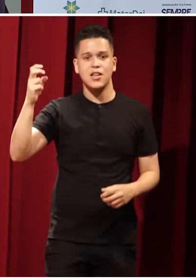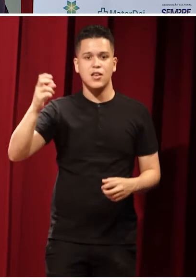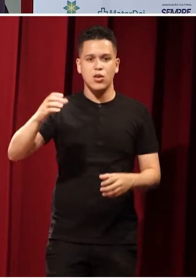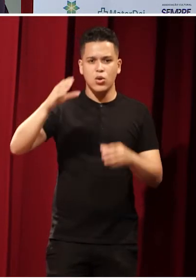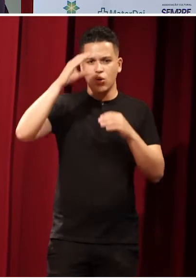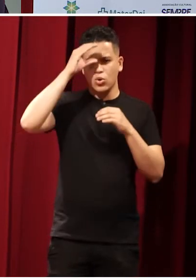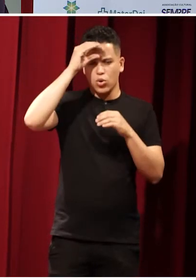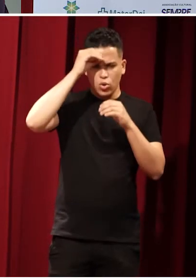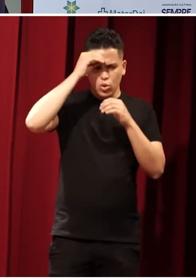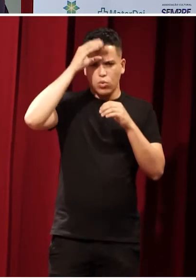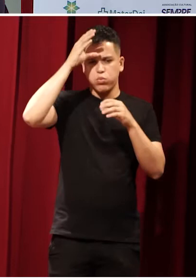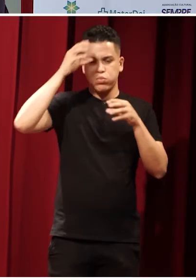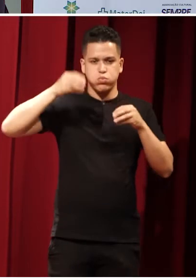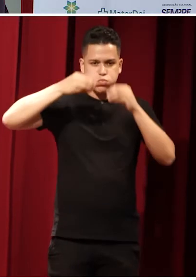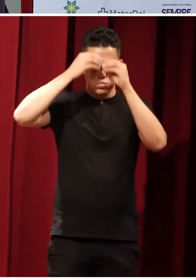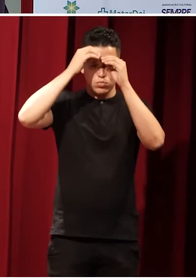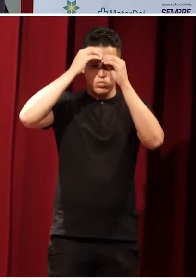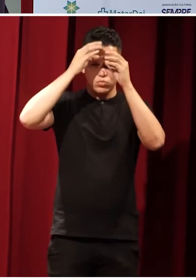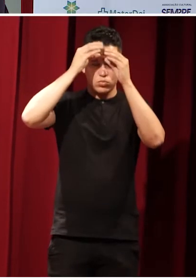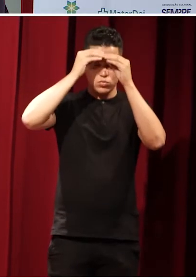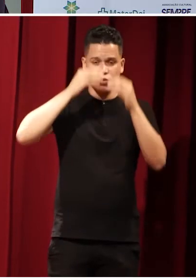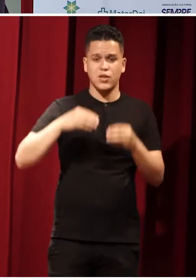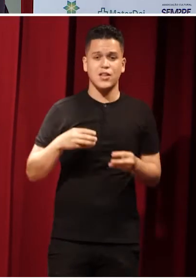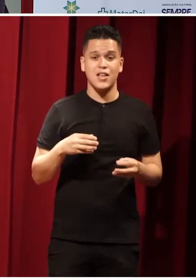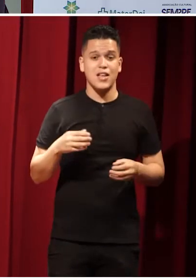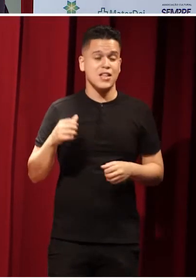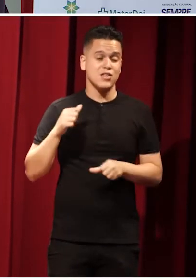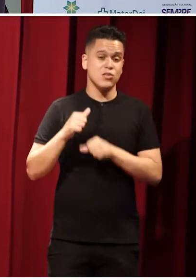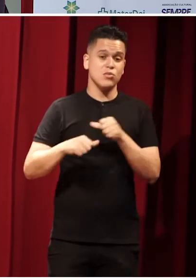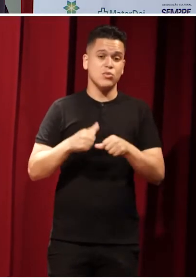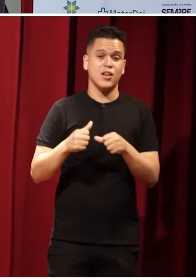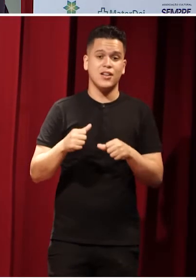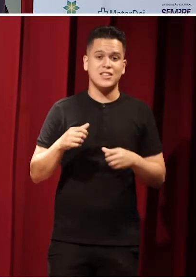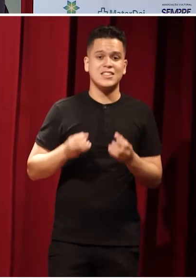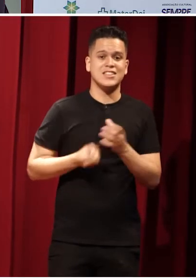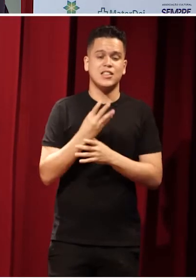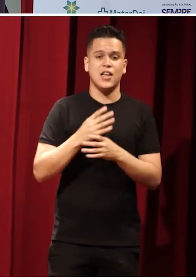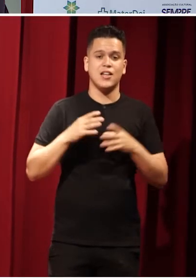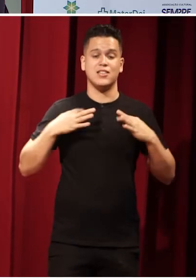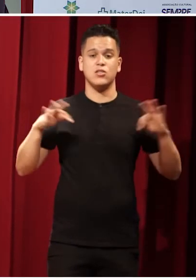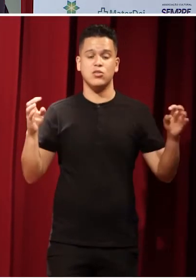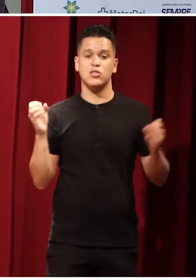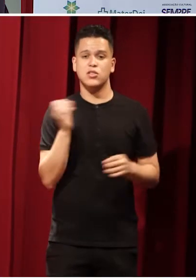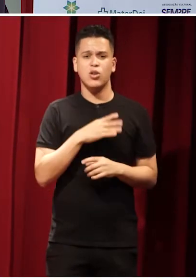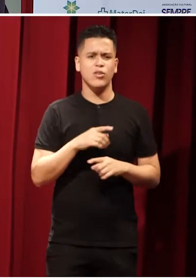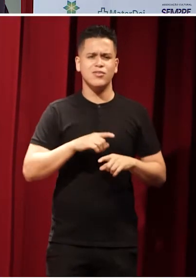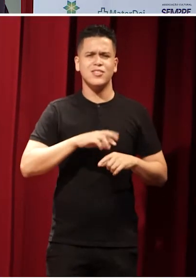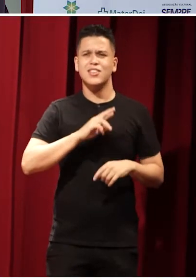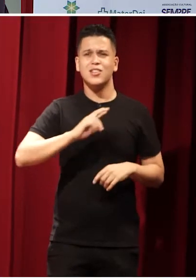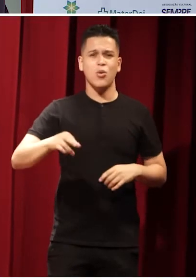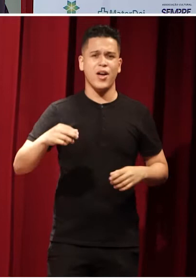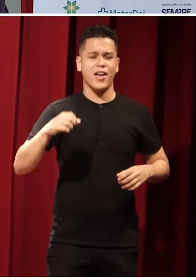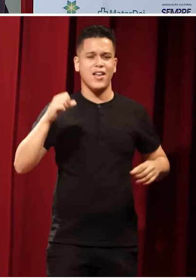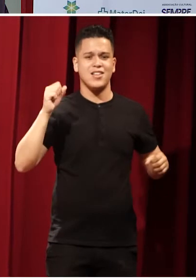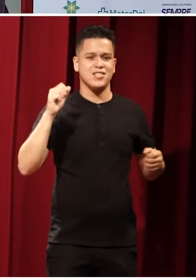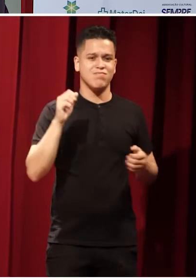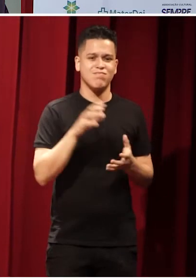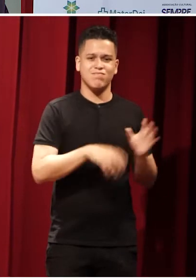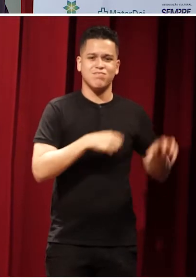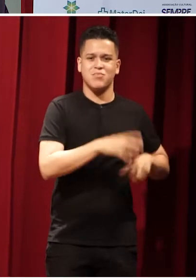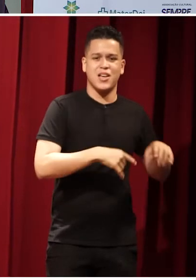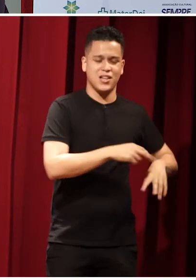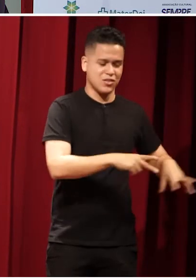conhecimento em produtos e serviços, e não de extrair matérias-primas destruindo